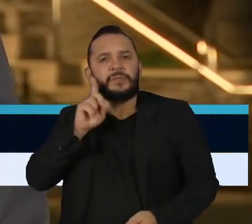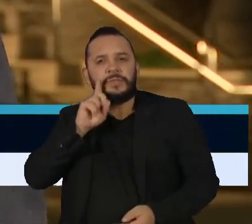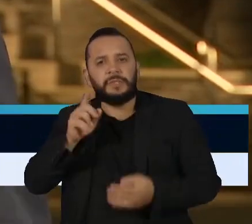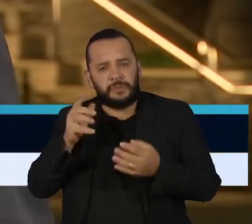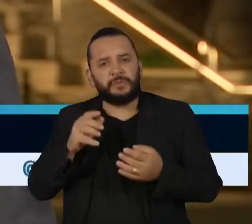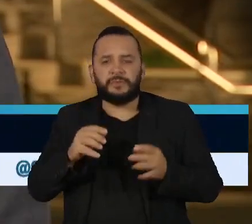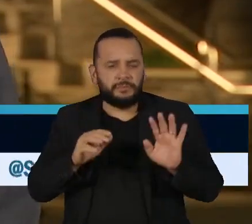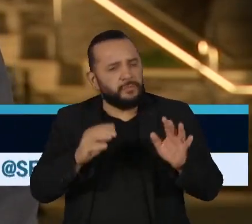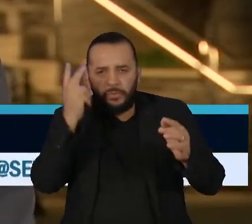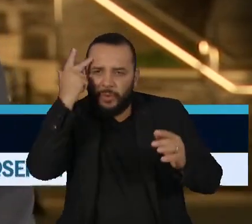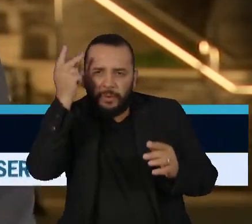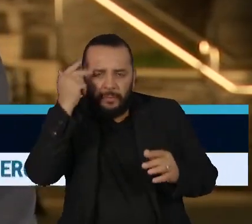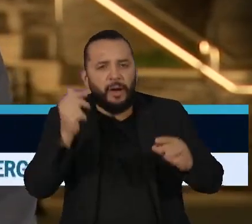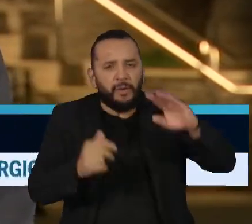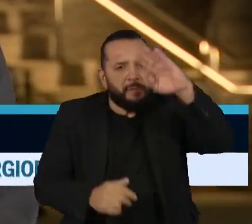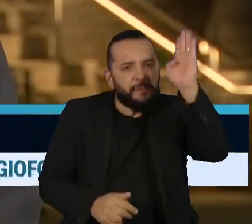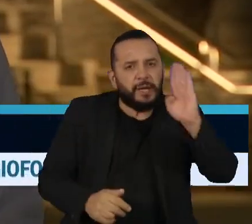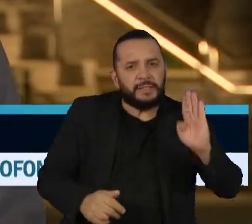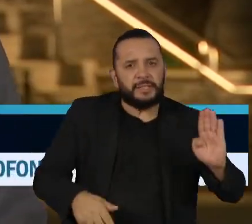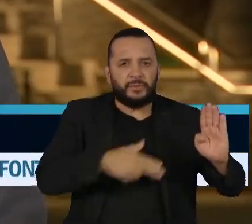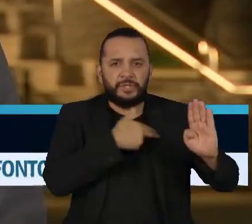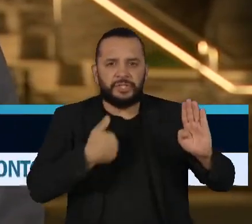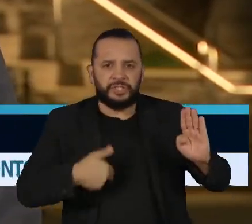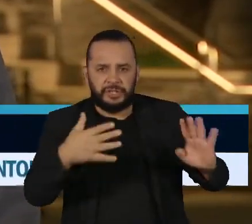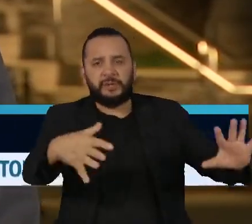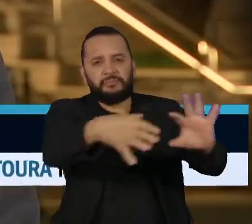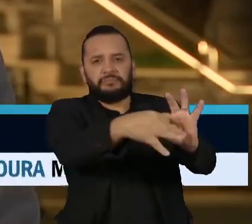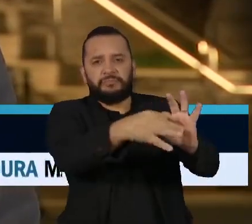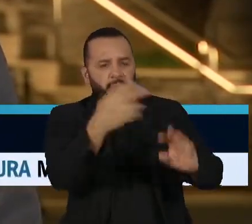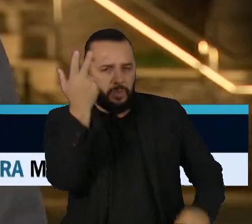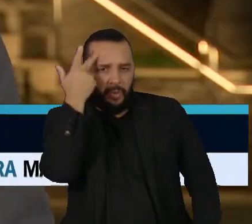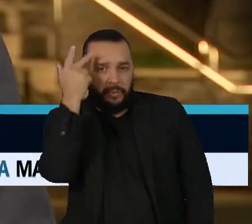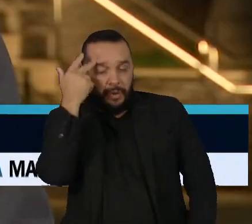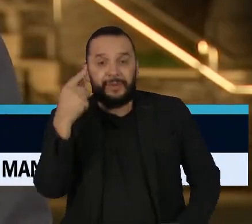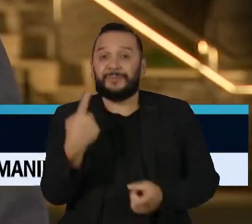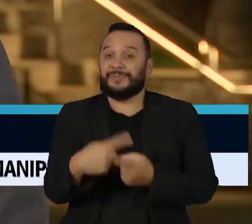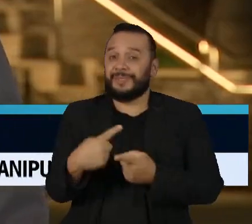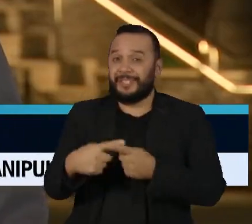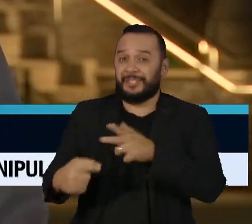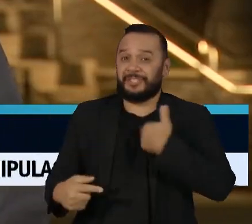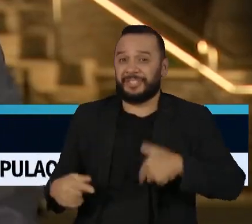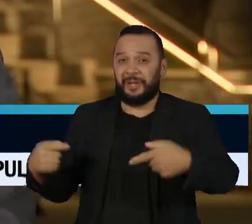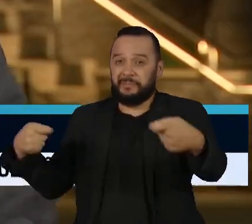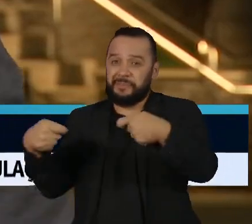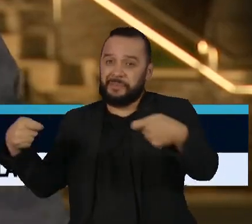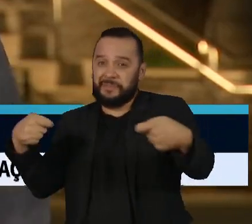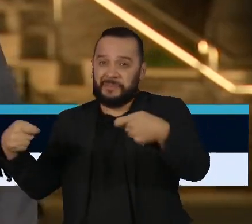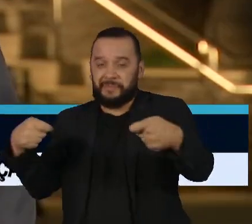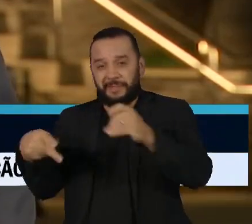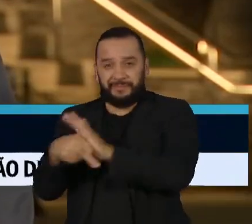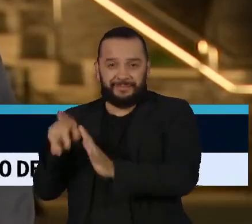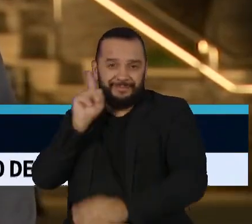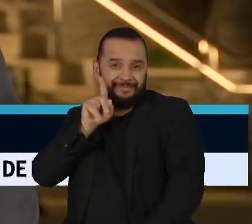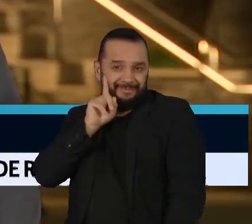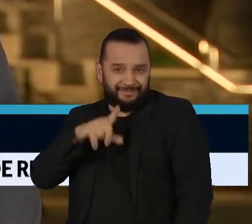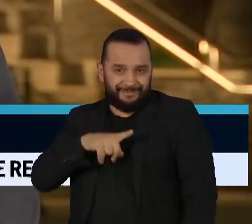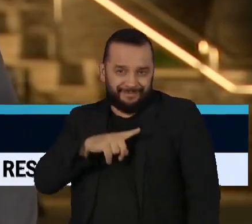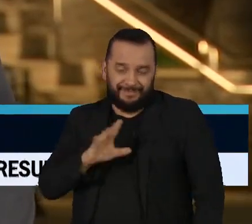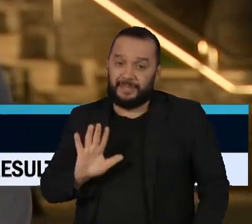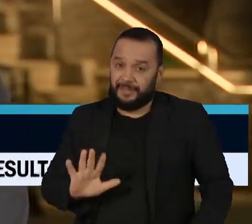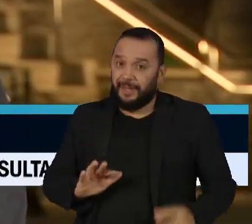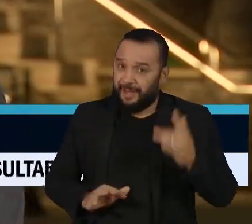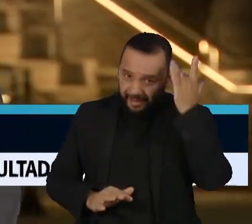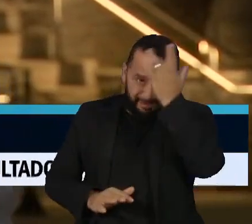China. Americanos e chineses travam uma acirrada disputa geopolítica e comercial. Mas apesar da fala de Haddad,